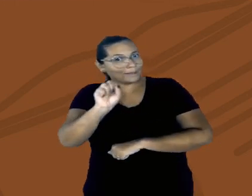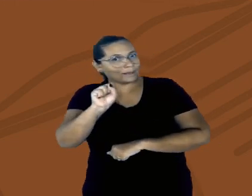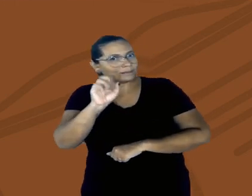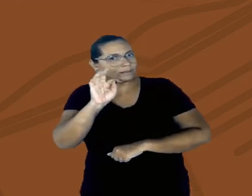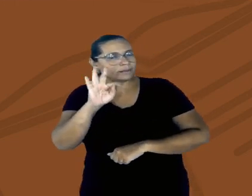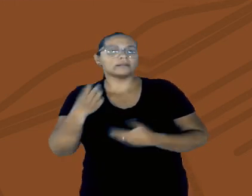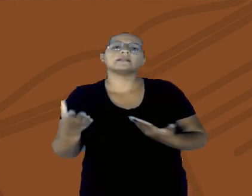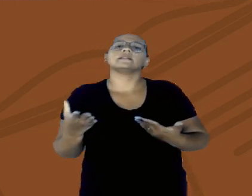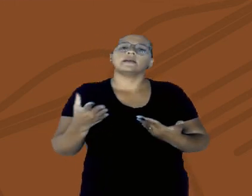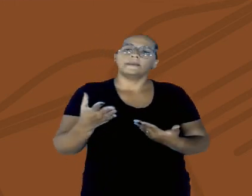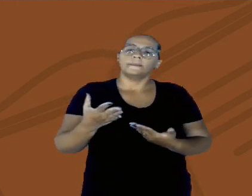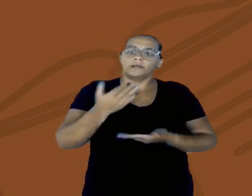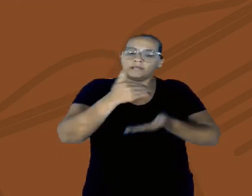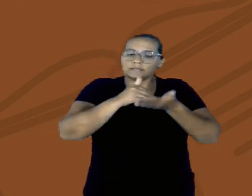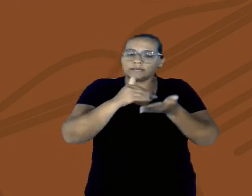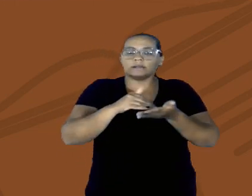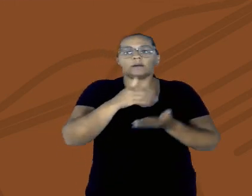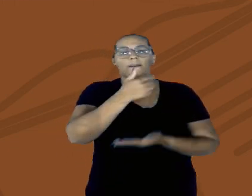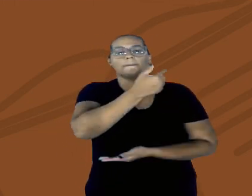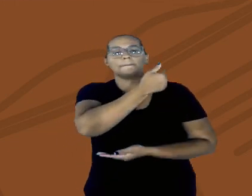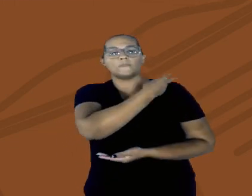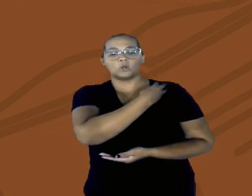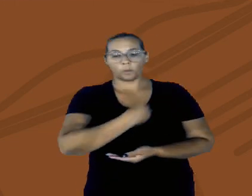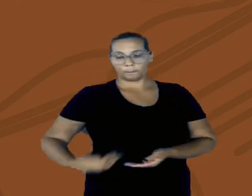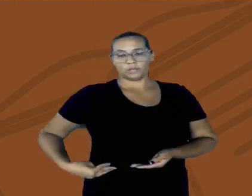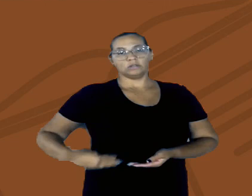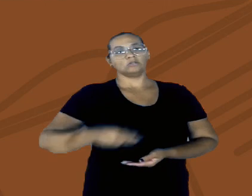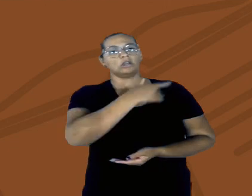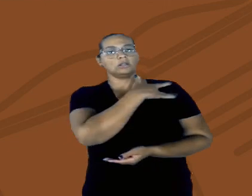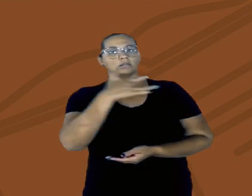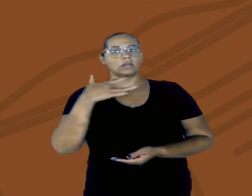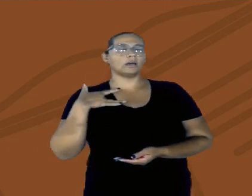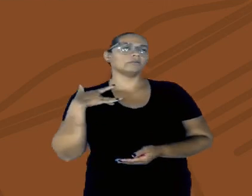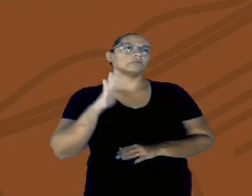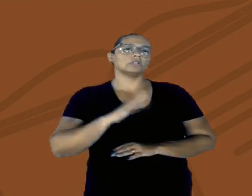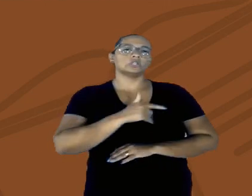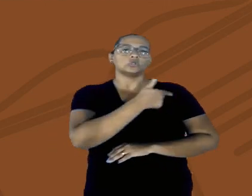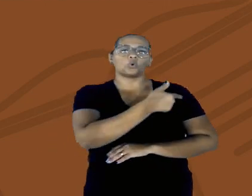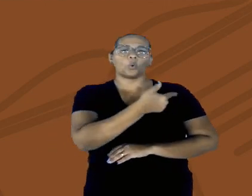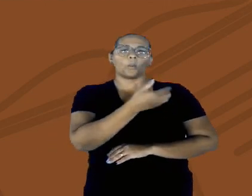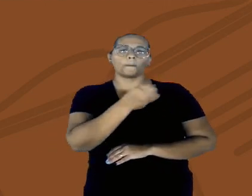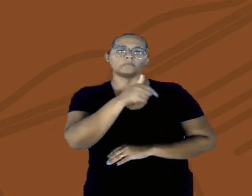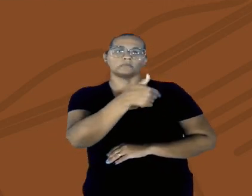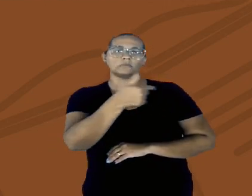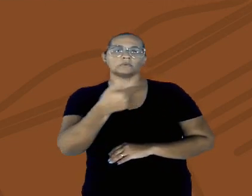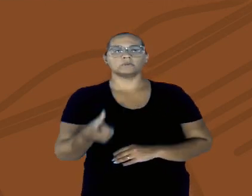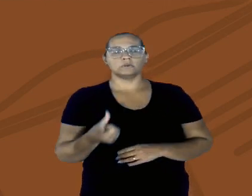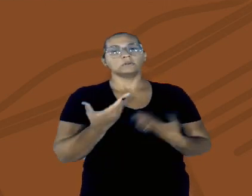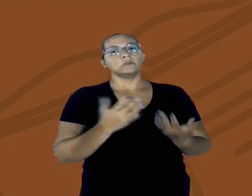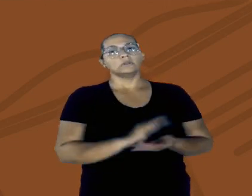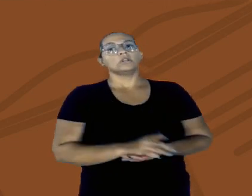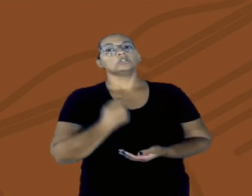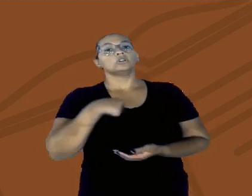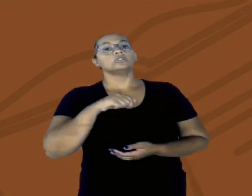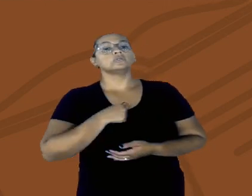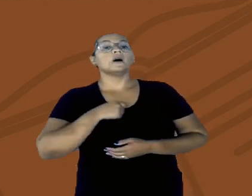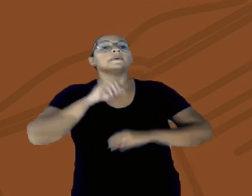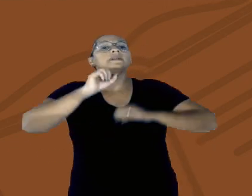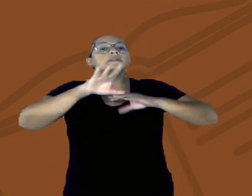conforme preconizado pelo Ministério da Saúde desde 2016. Iremos falar sobre as